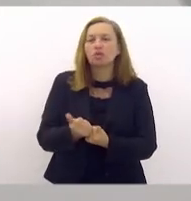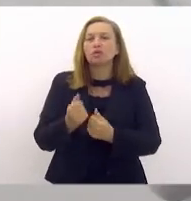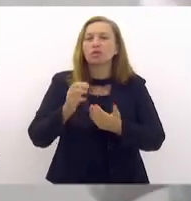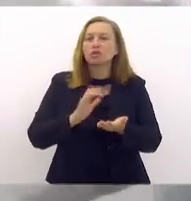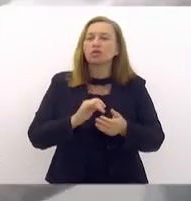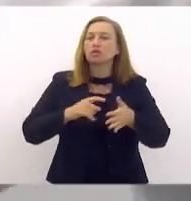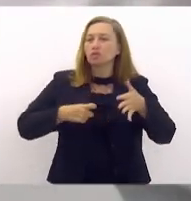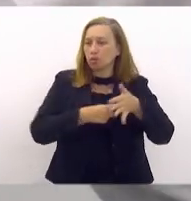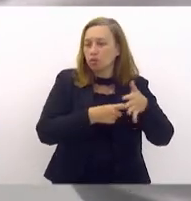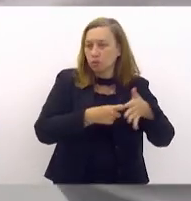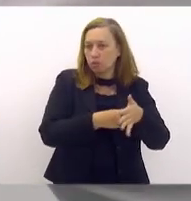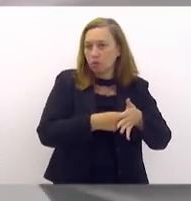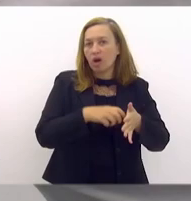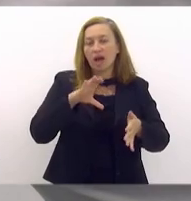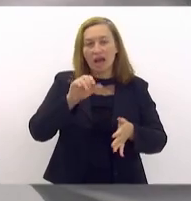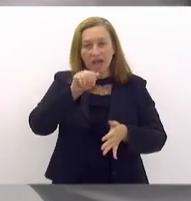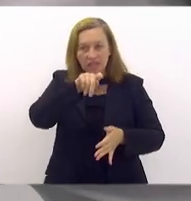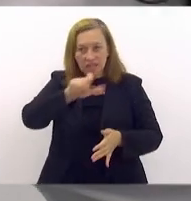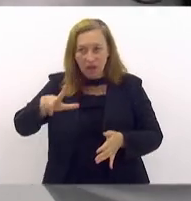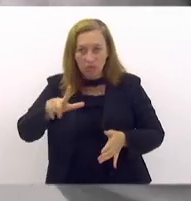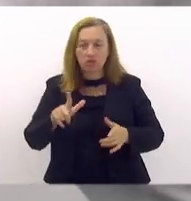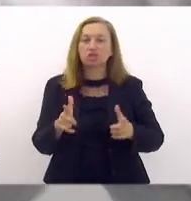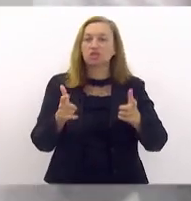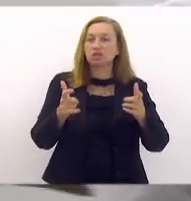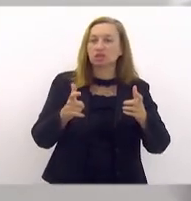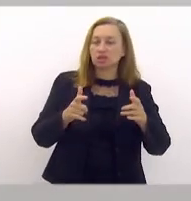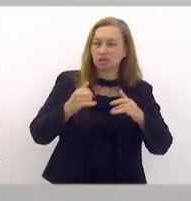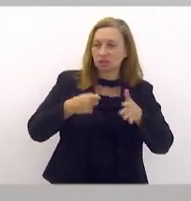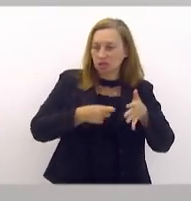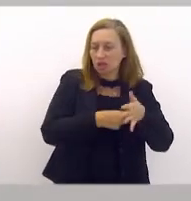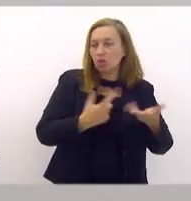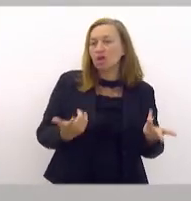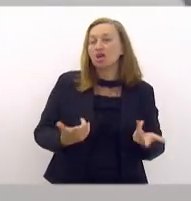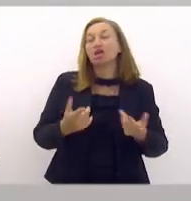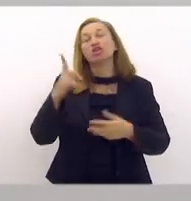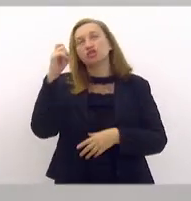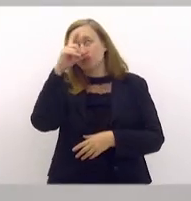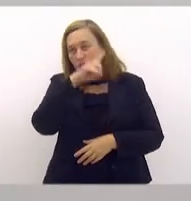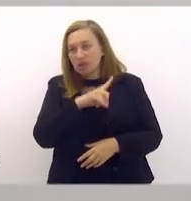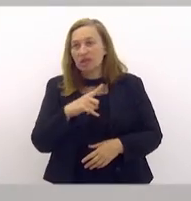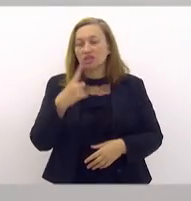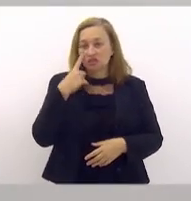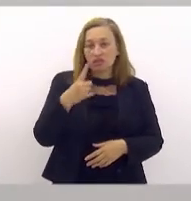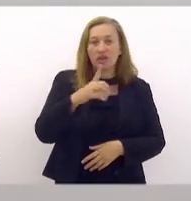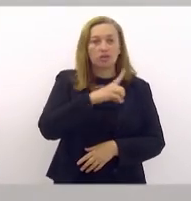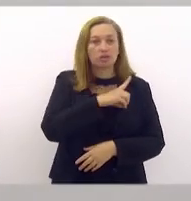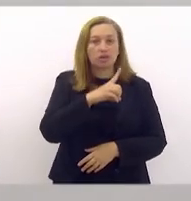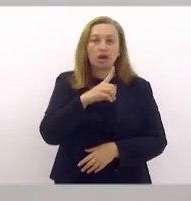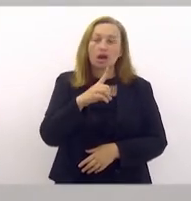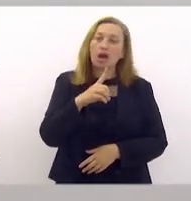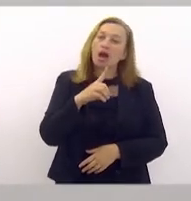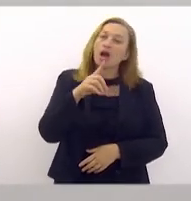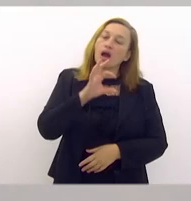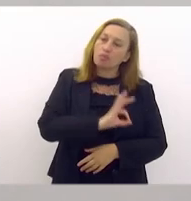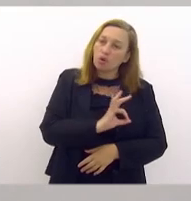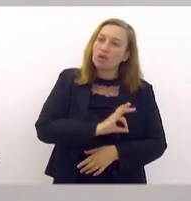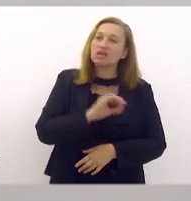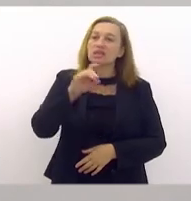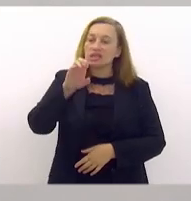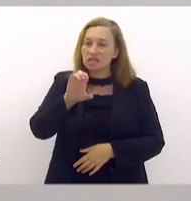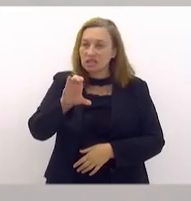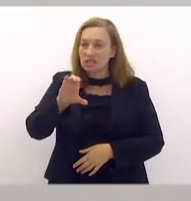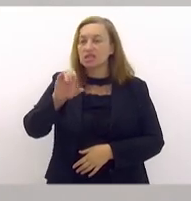denúncia. E eu acho que, de alguma forma, ainda que com muitas dificuldades, a gente vê a Polícia Civil, a gente vê o Ministério